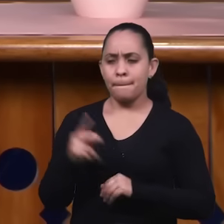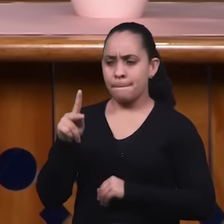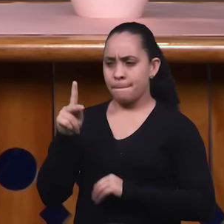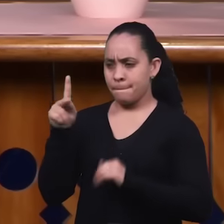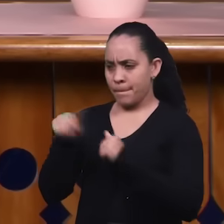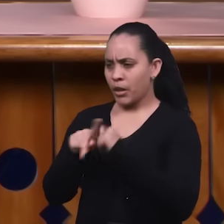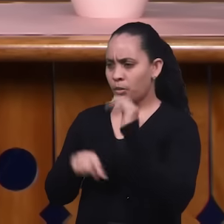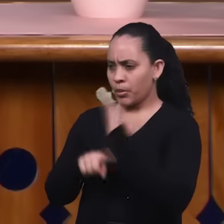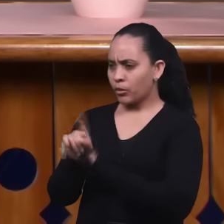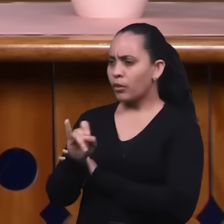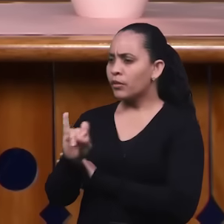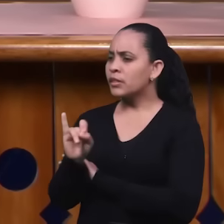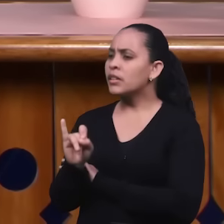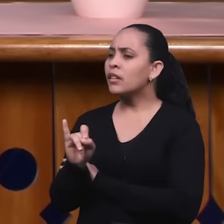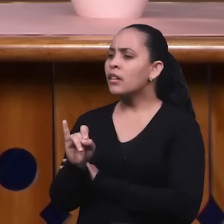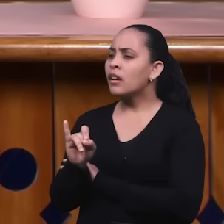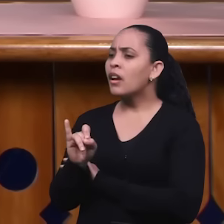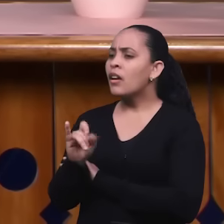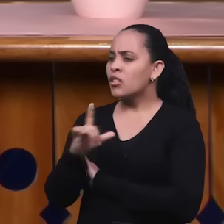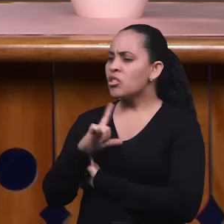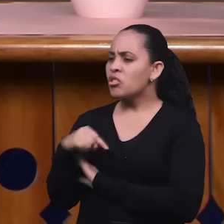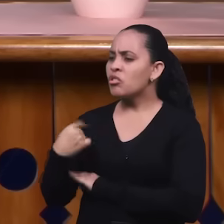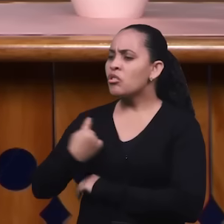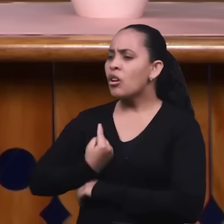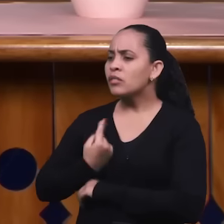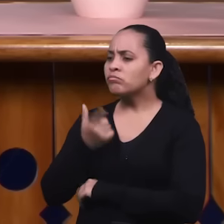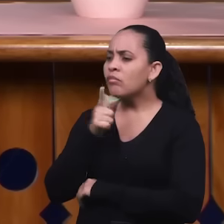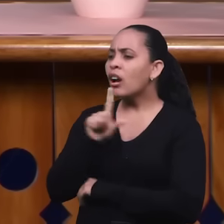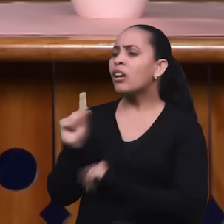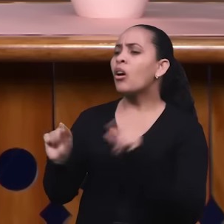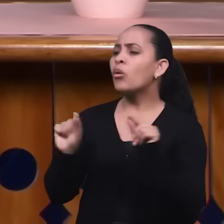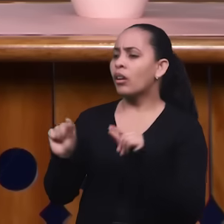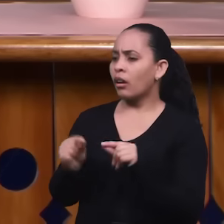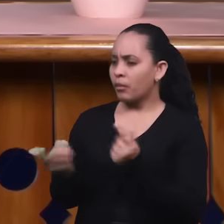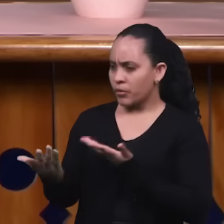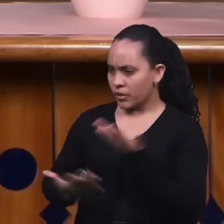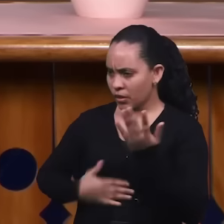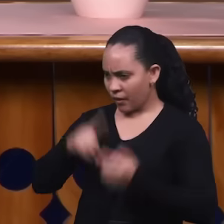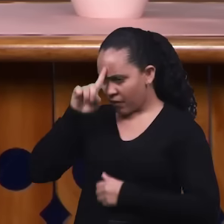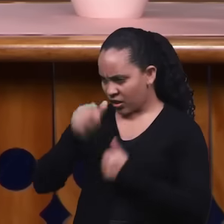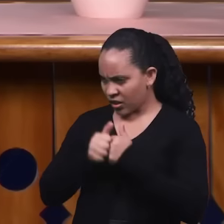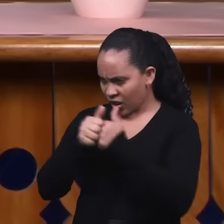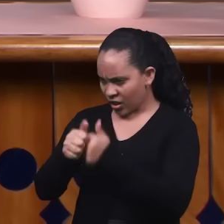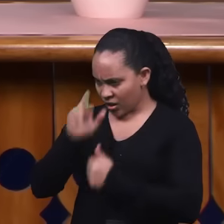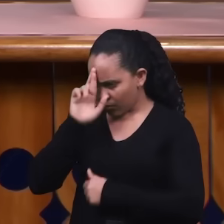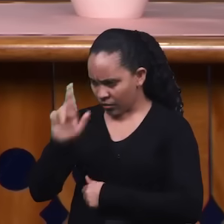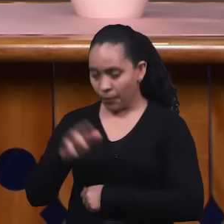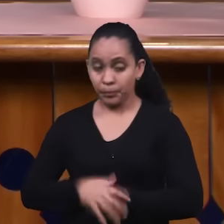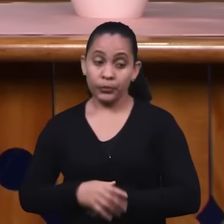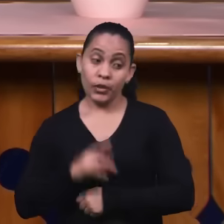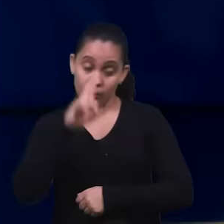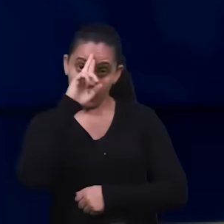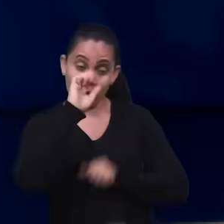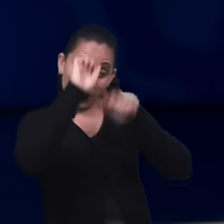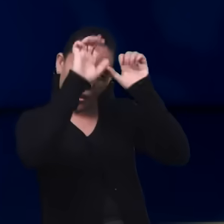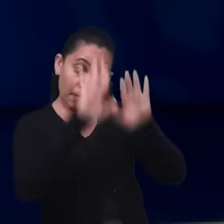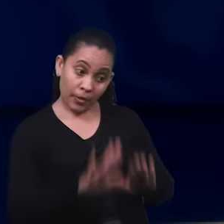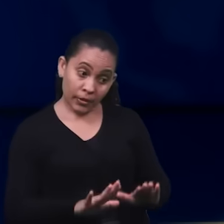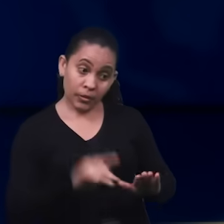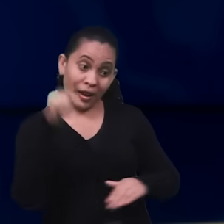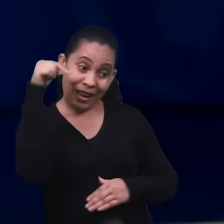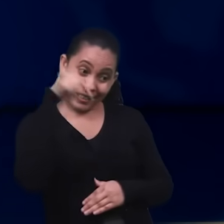aí o Senhor respondeu, 100 vezes nessa vida e no porvir a vida eterna. O Senhor vai abençoar a sua vida. Você